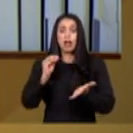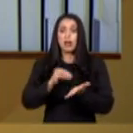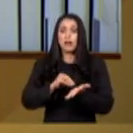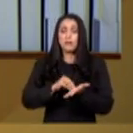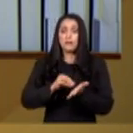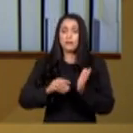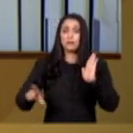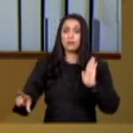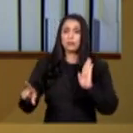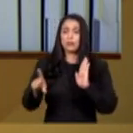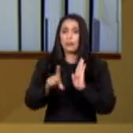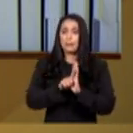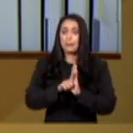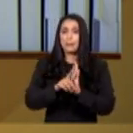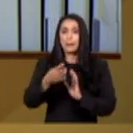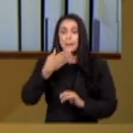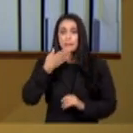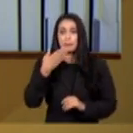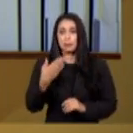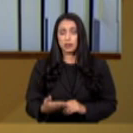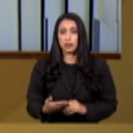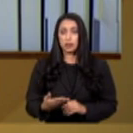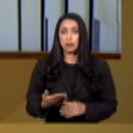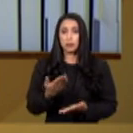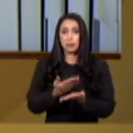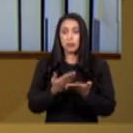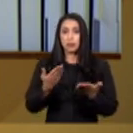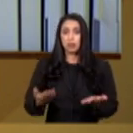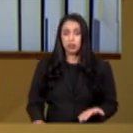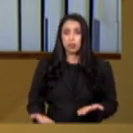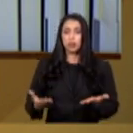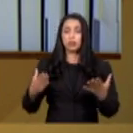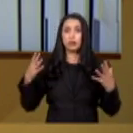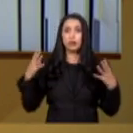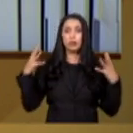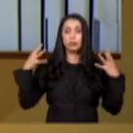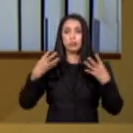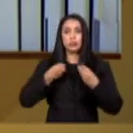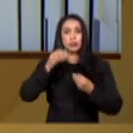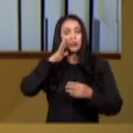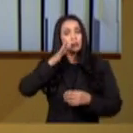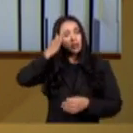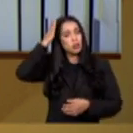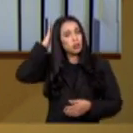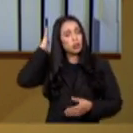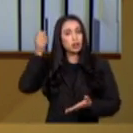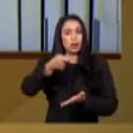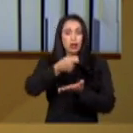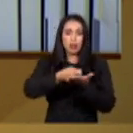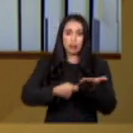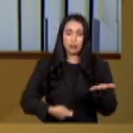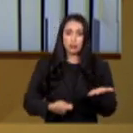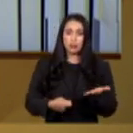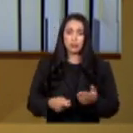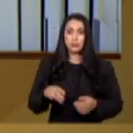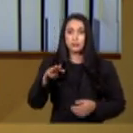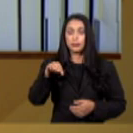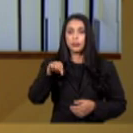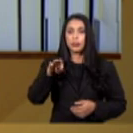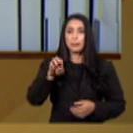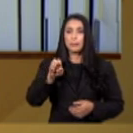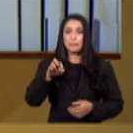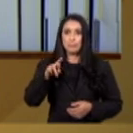da recorrente vencido no ponto o ministro marco aurélio relator nome é que